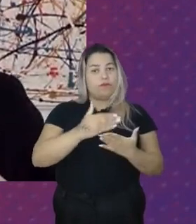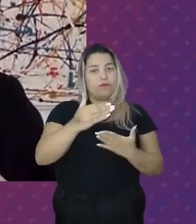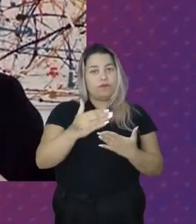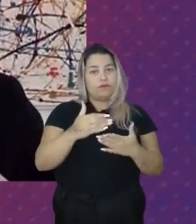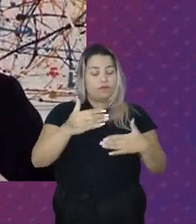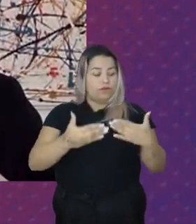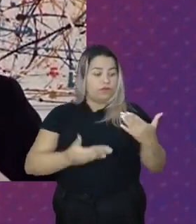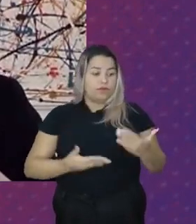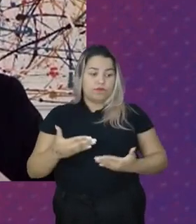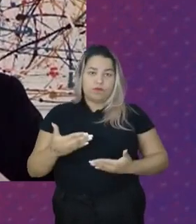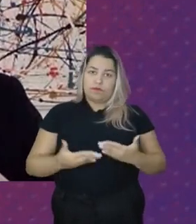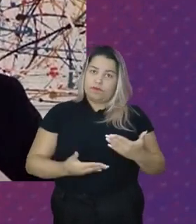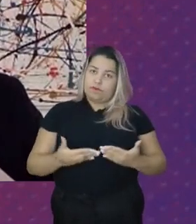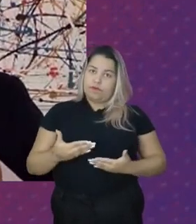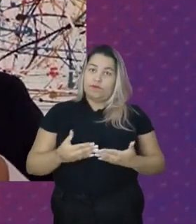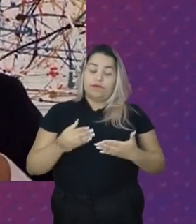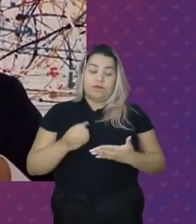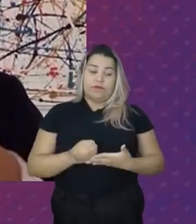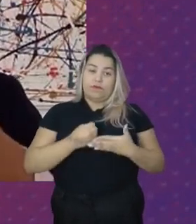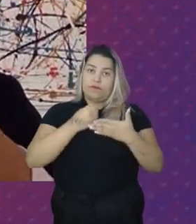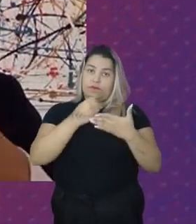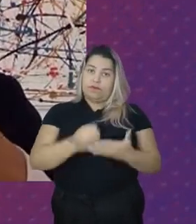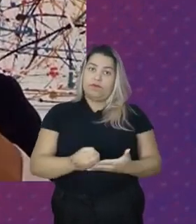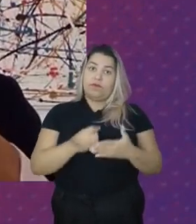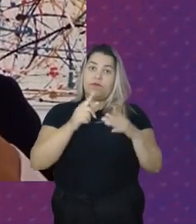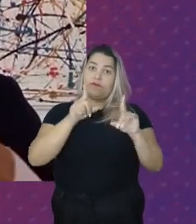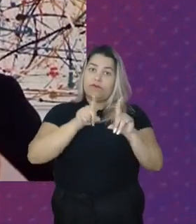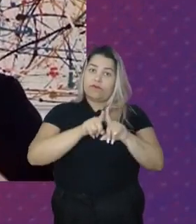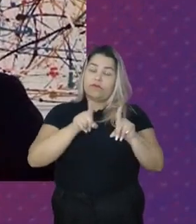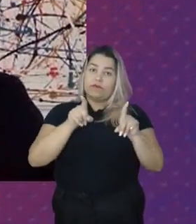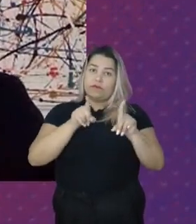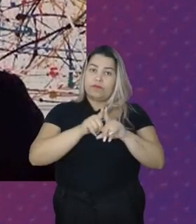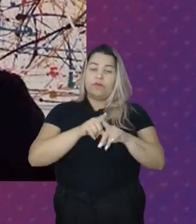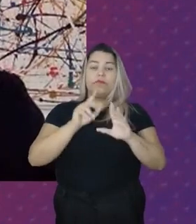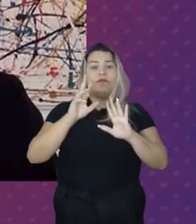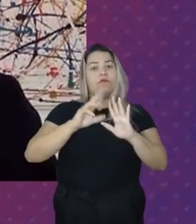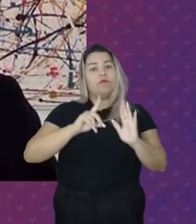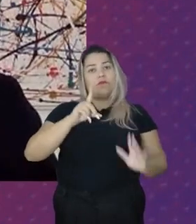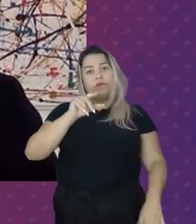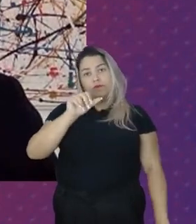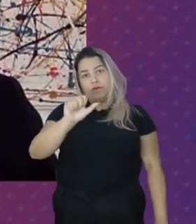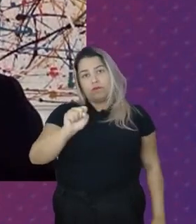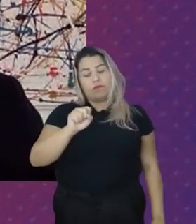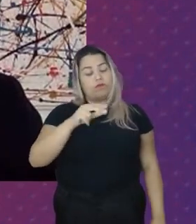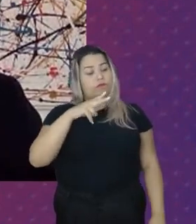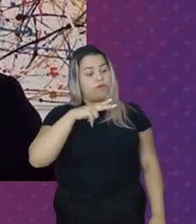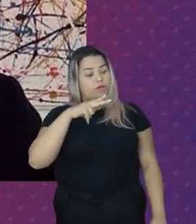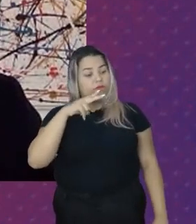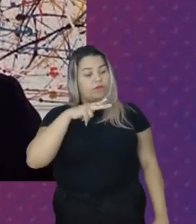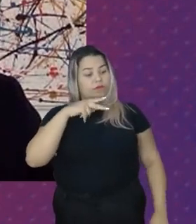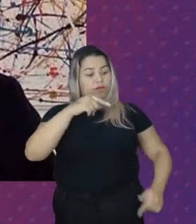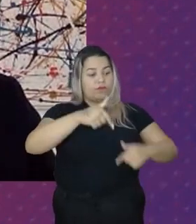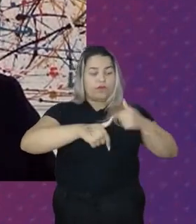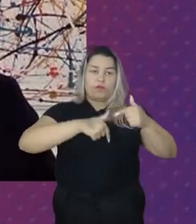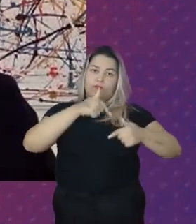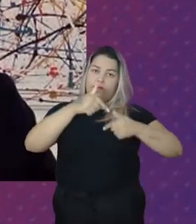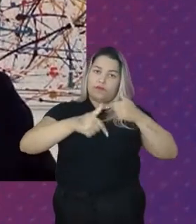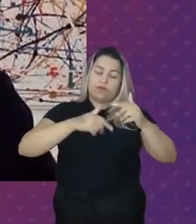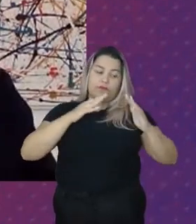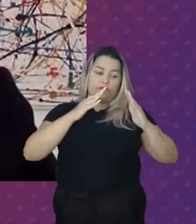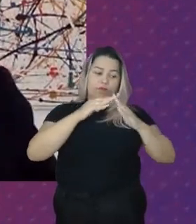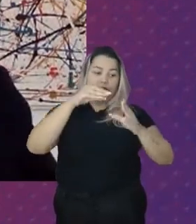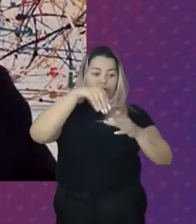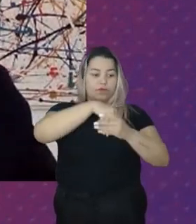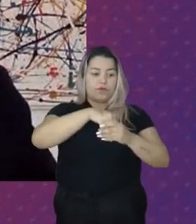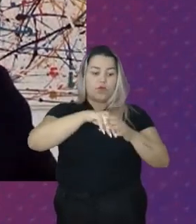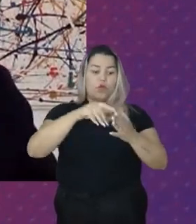serviços prestados e também o registro de dados pessoais das trabalhadoras domésticas